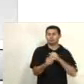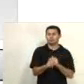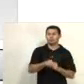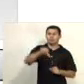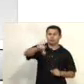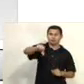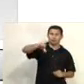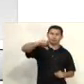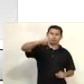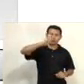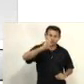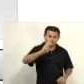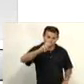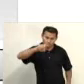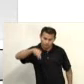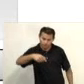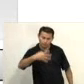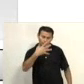de